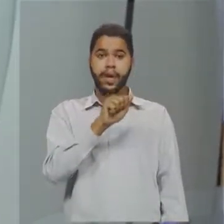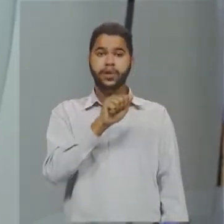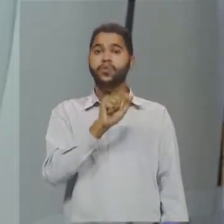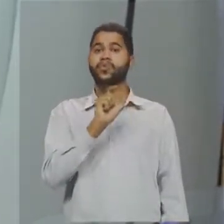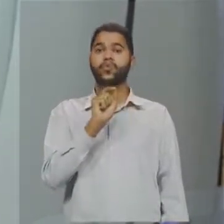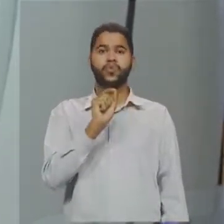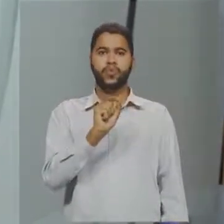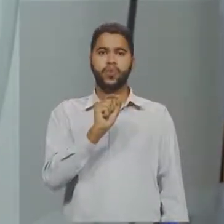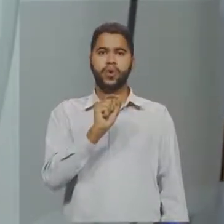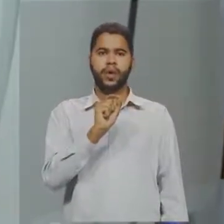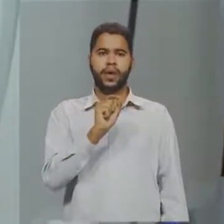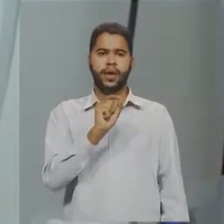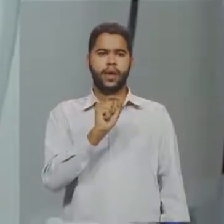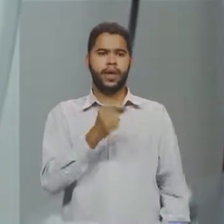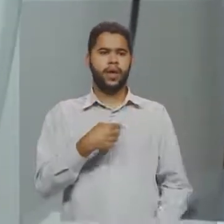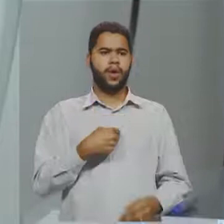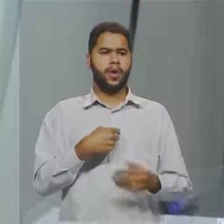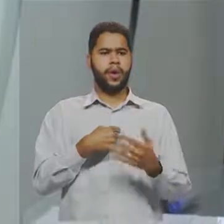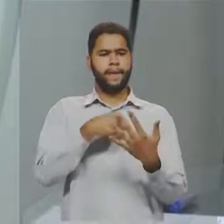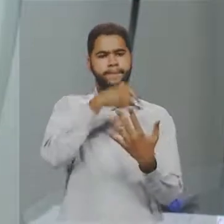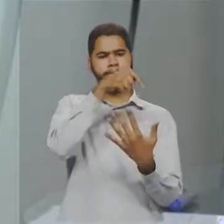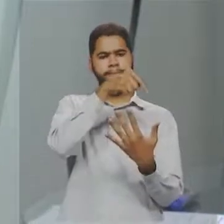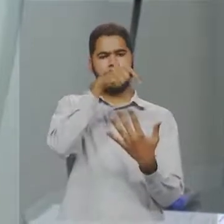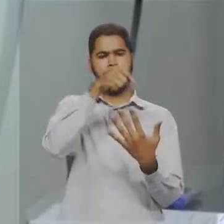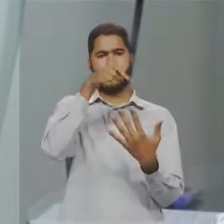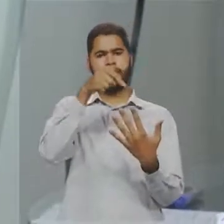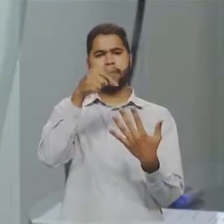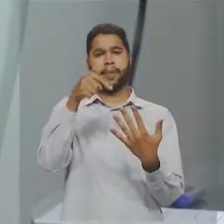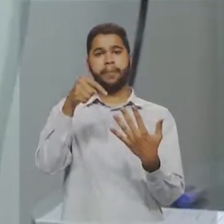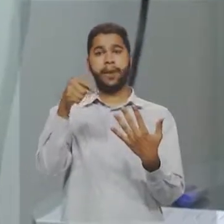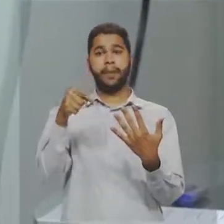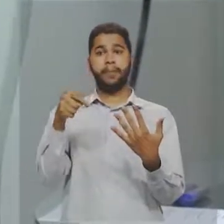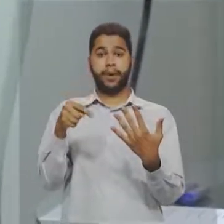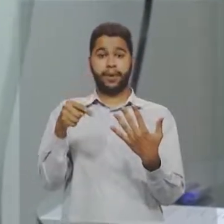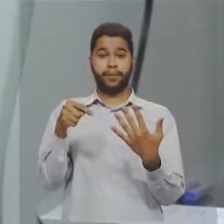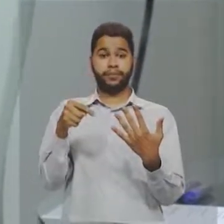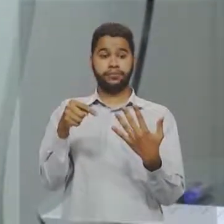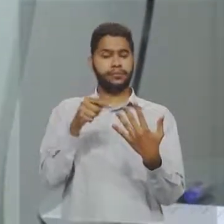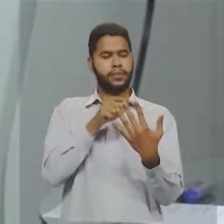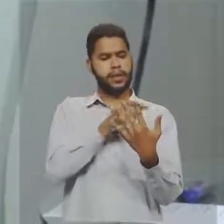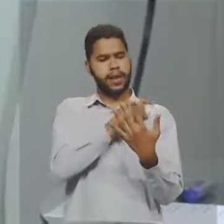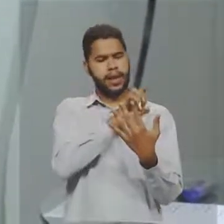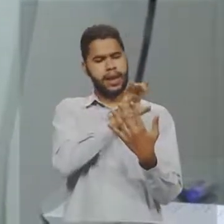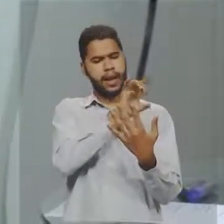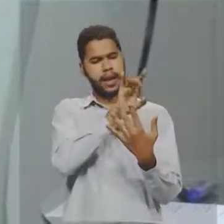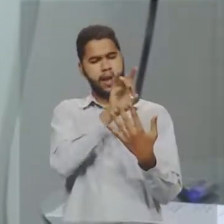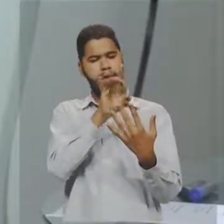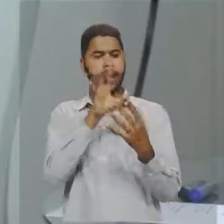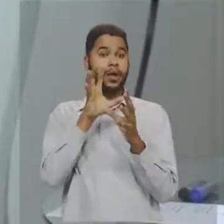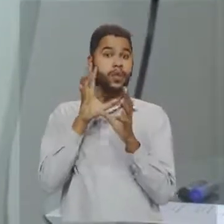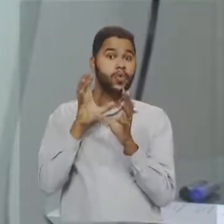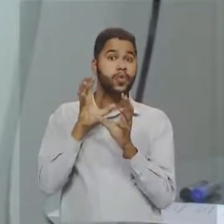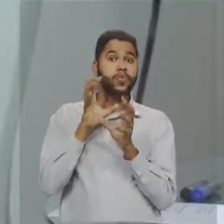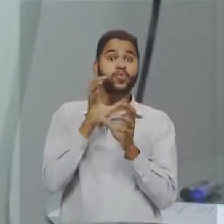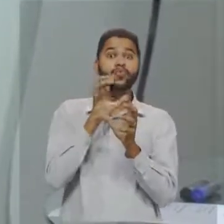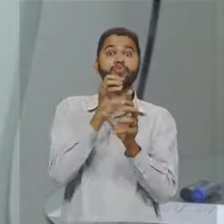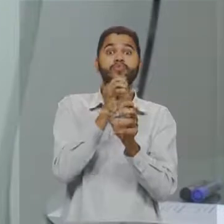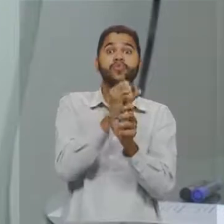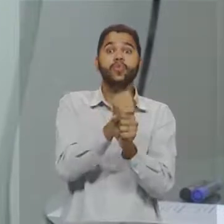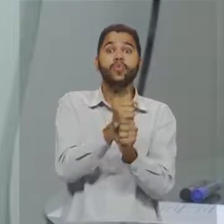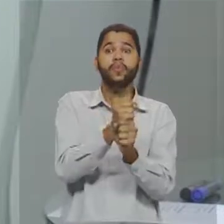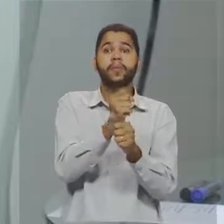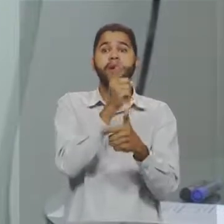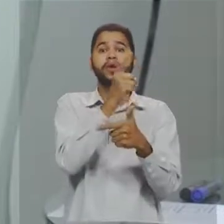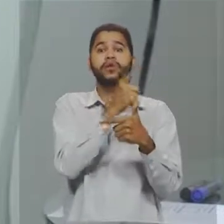pegar os valores do conjunto, né, o conjunto de valores, nós vamos pegar cada valor, somar todos os valores